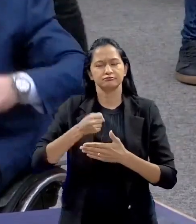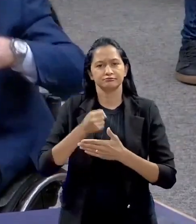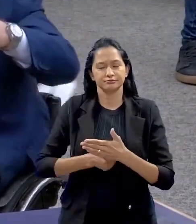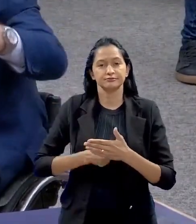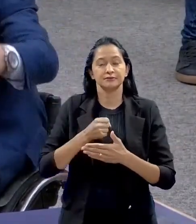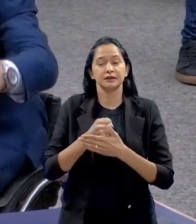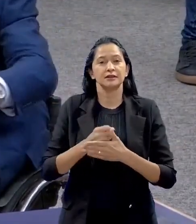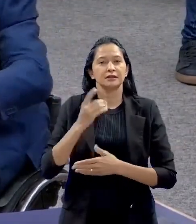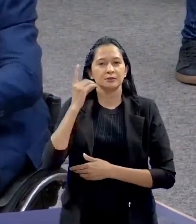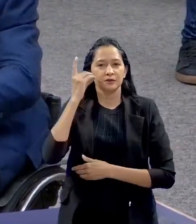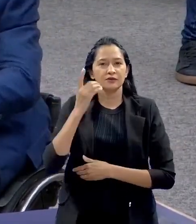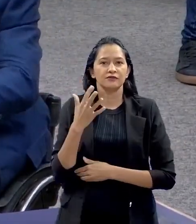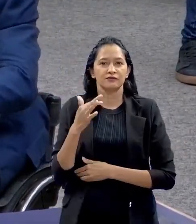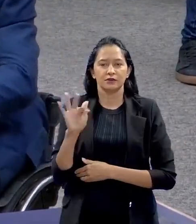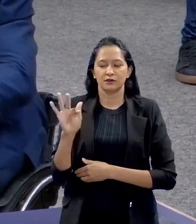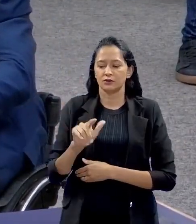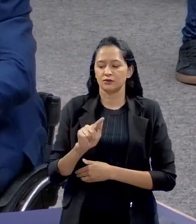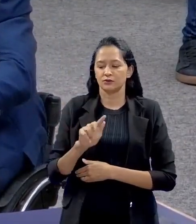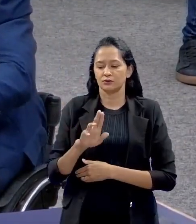Gustavo Geyer,